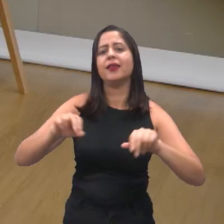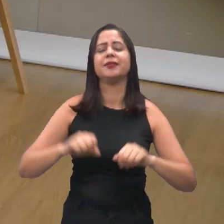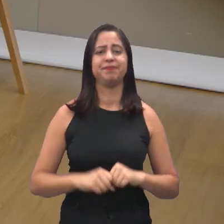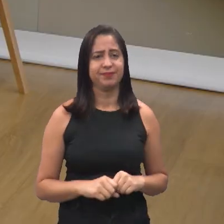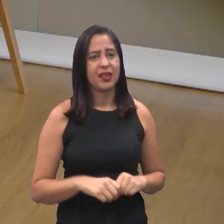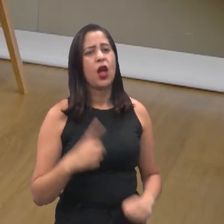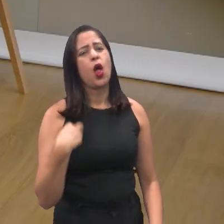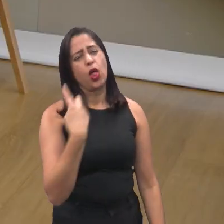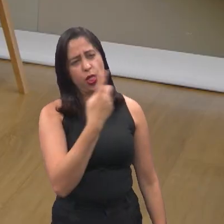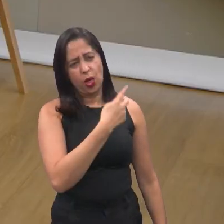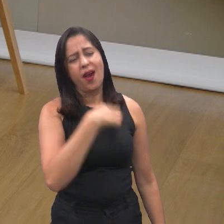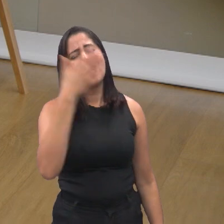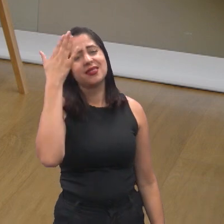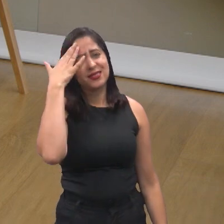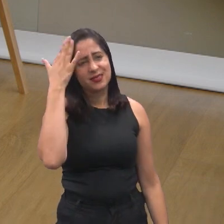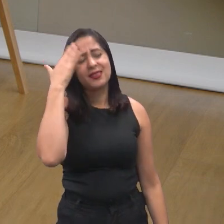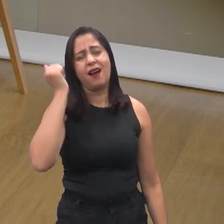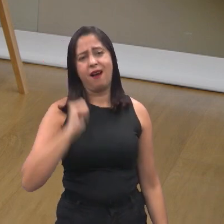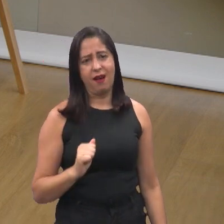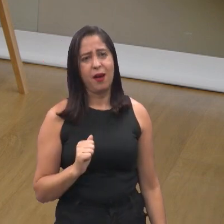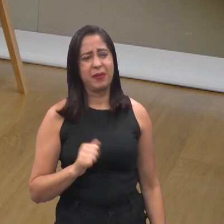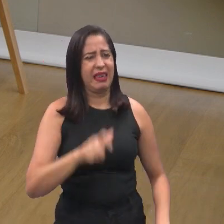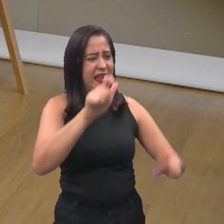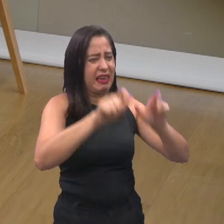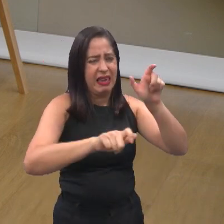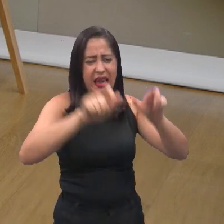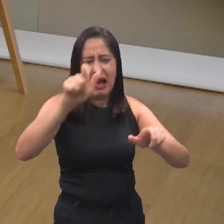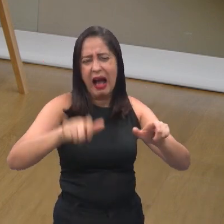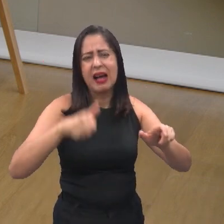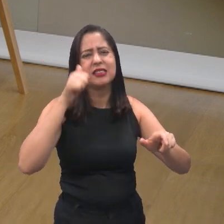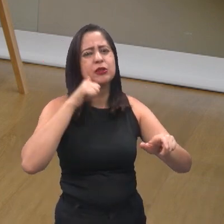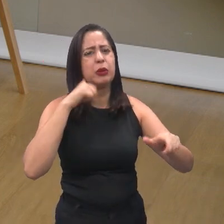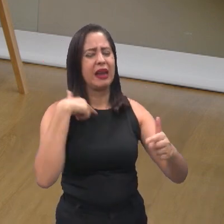que muitas vezes as mulheres enfrentam inúmeras funções. A gente está falando sobre isso o